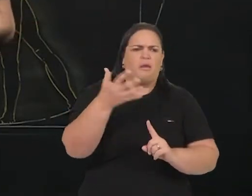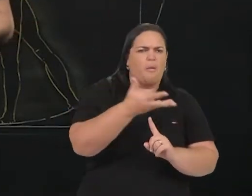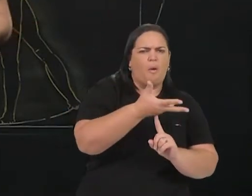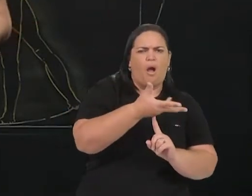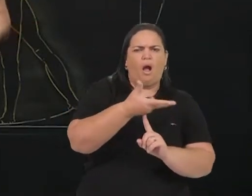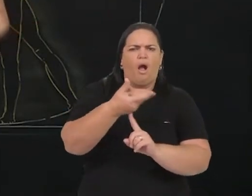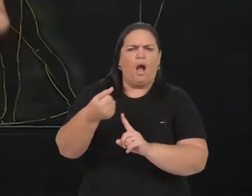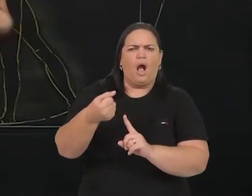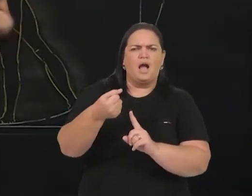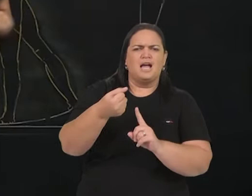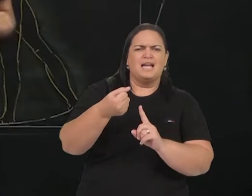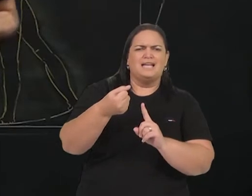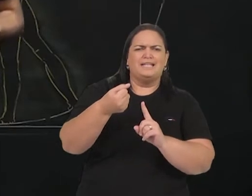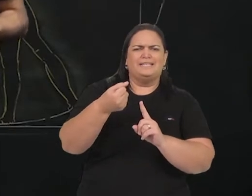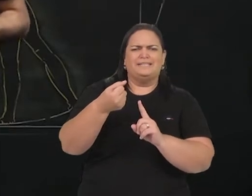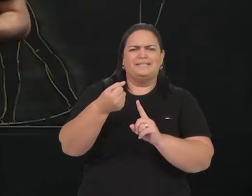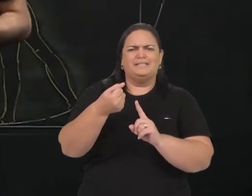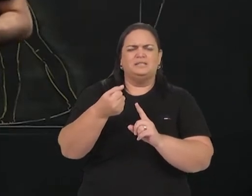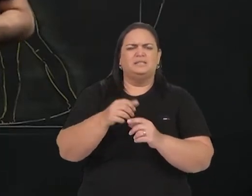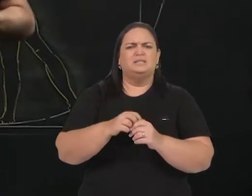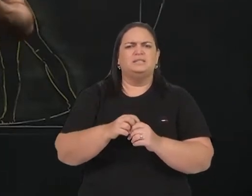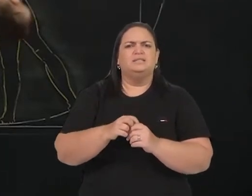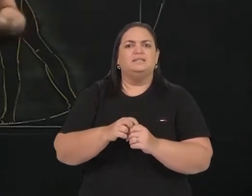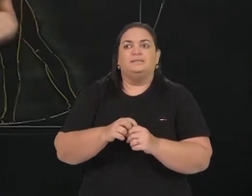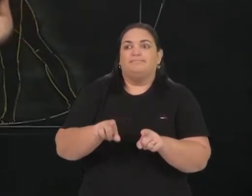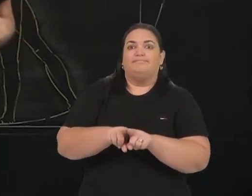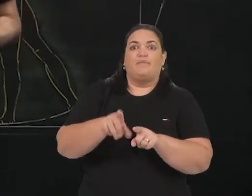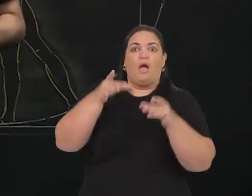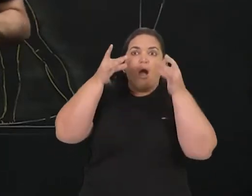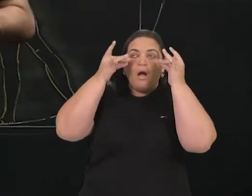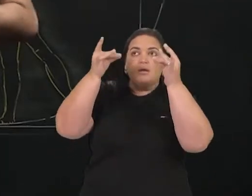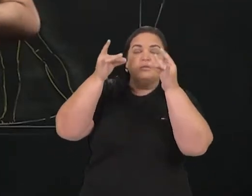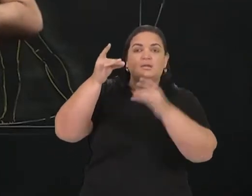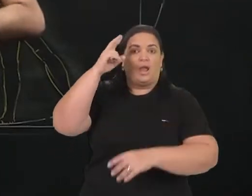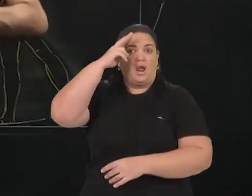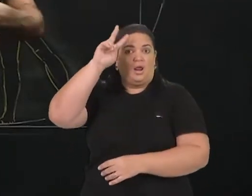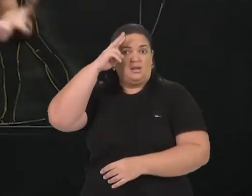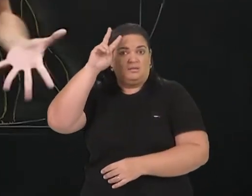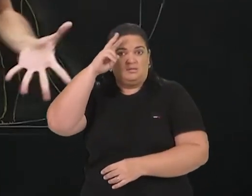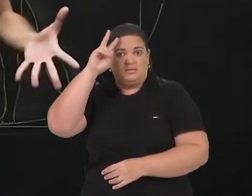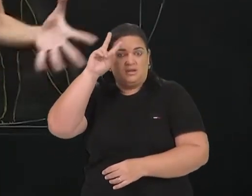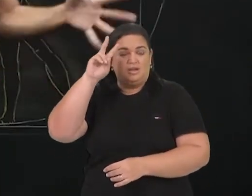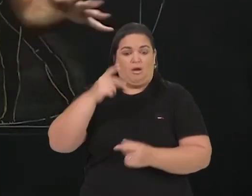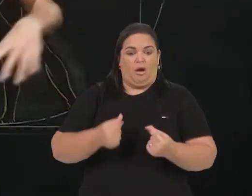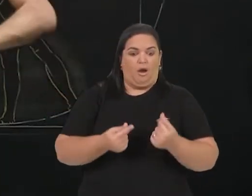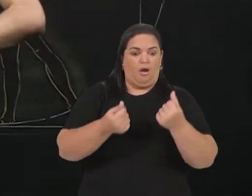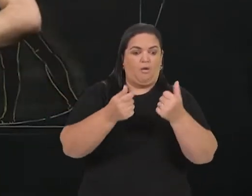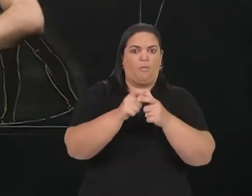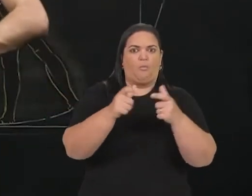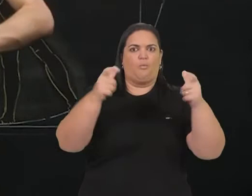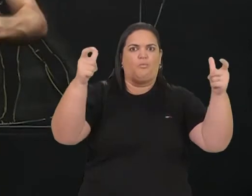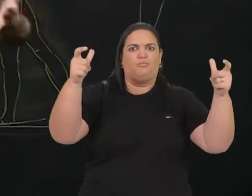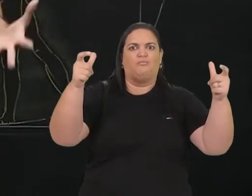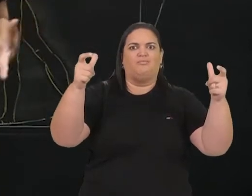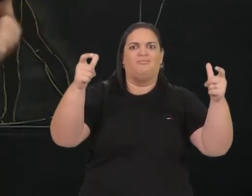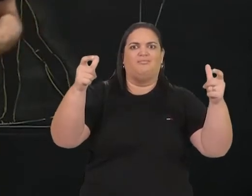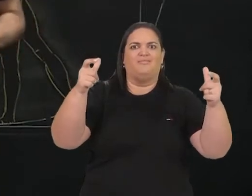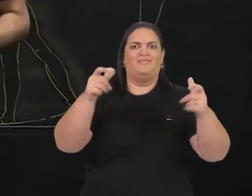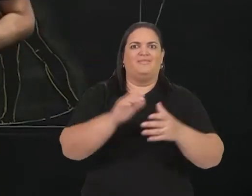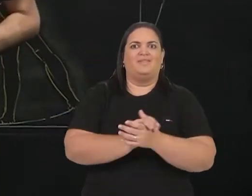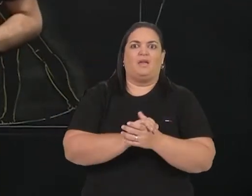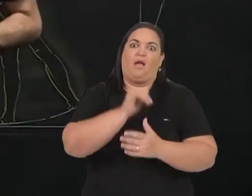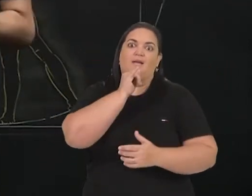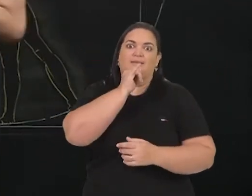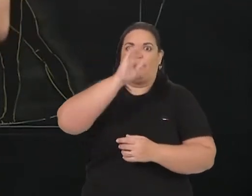da arquitetura, digamos assim, pelo interesse na história e até no crescimento econômico, como foi o caso de Roma, que foi o